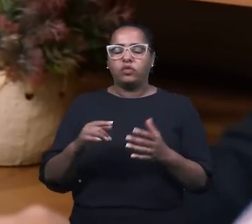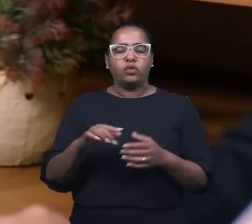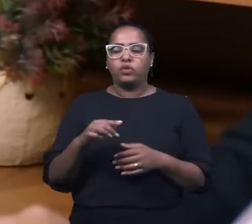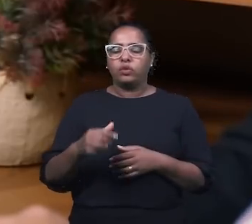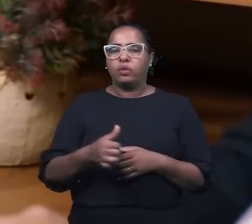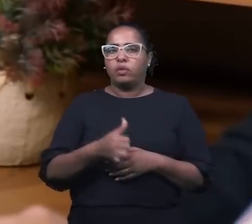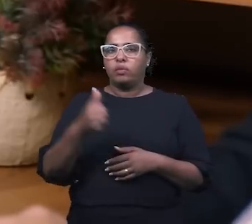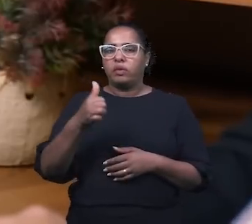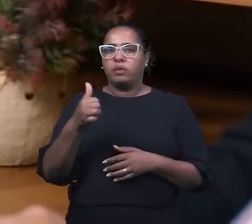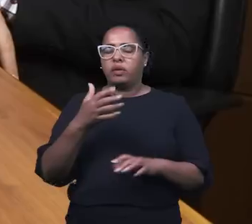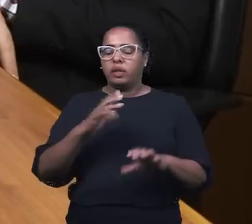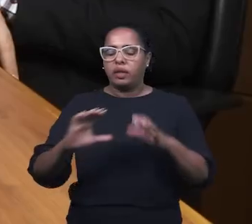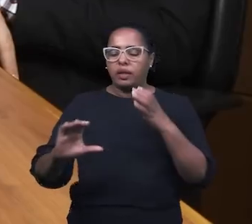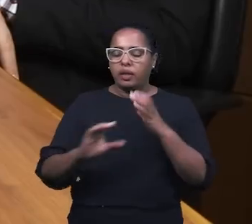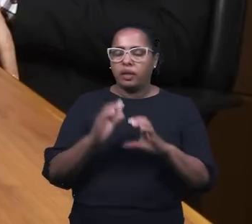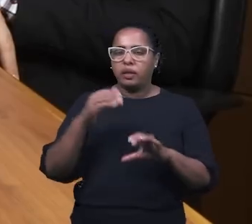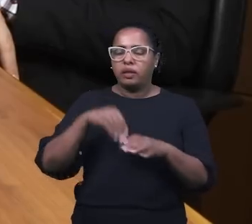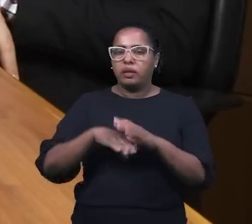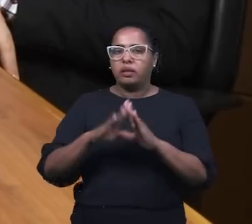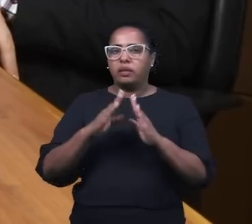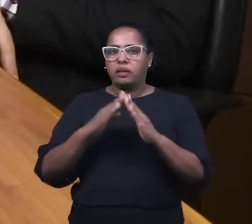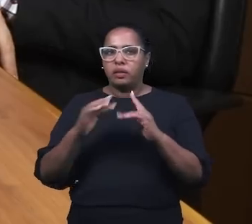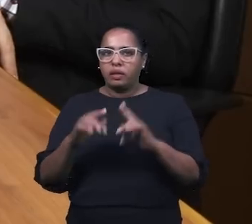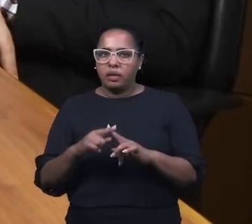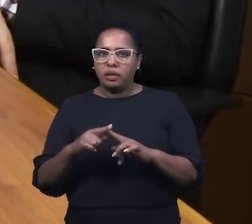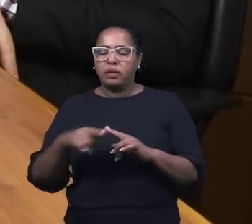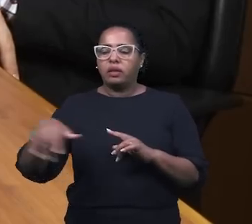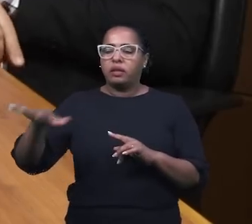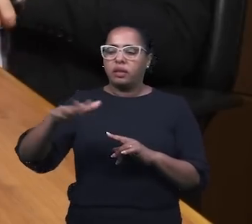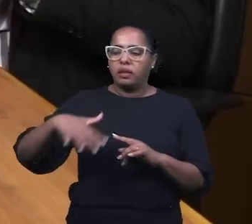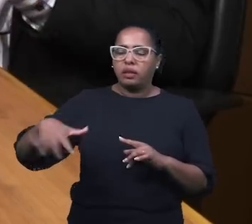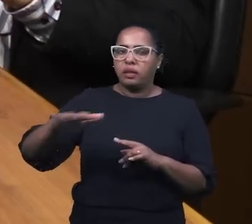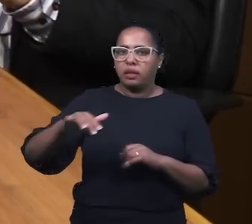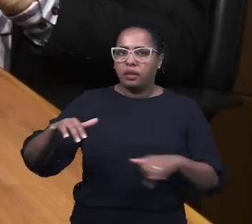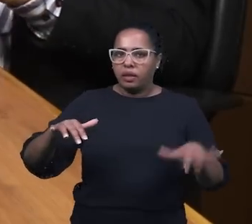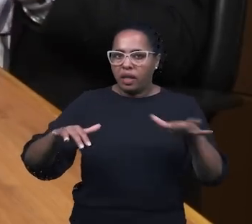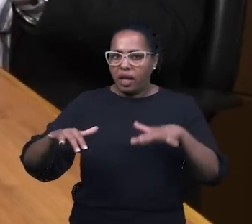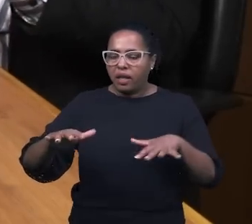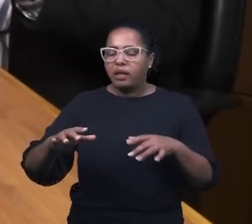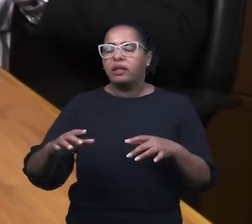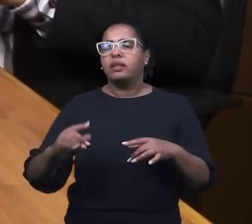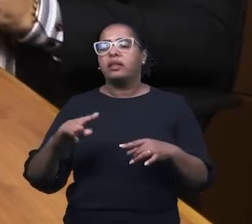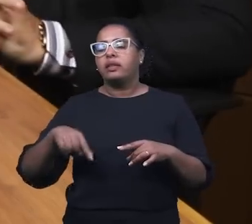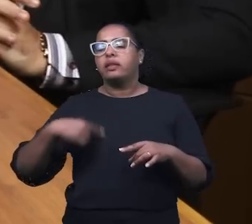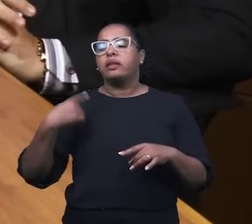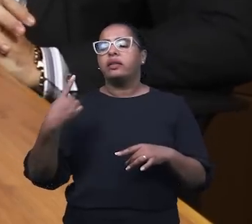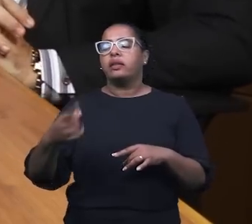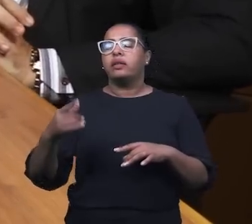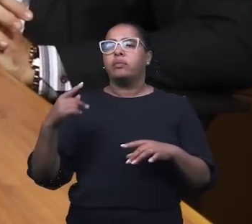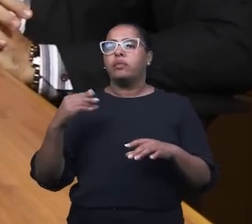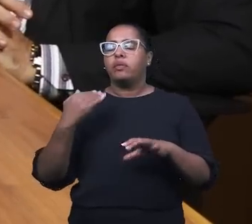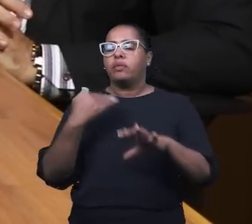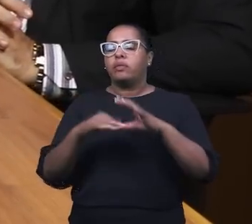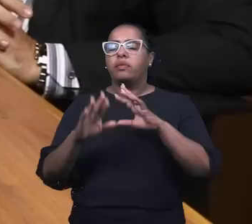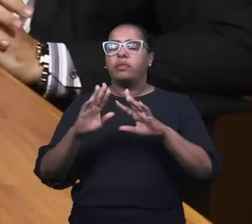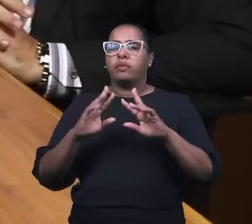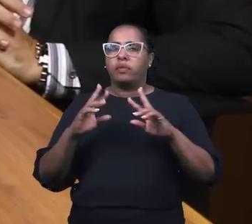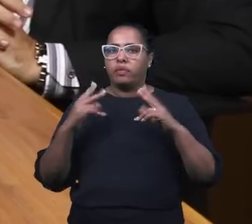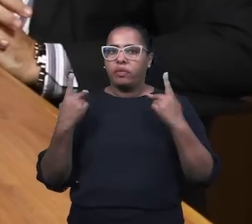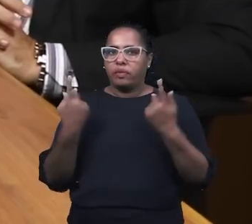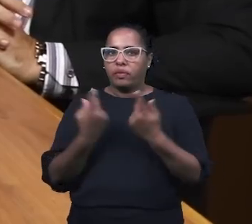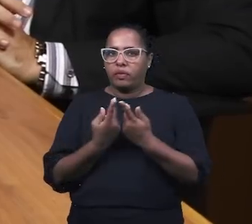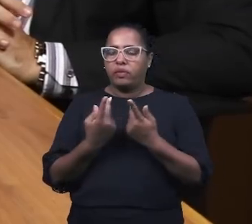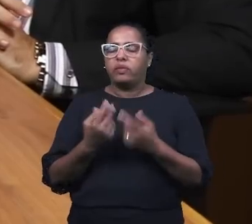Não. Primeiro o louvor canta nas igrejas, canta nas áreas, nos polos. Ali, aí vai para a coletânea. Exatamente.